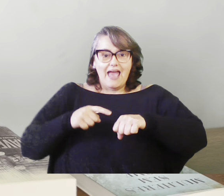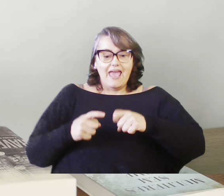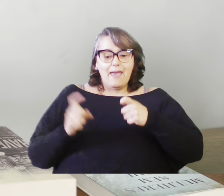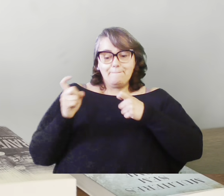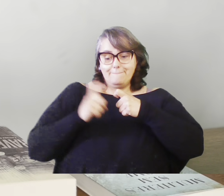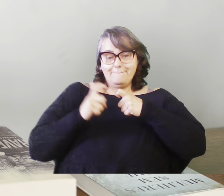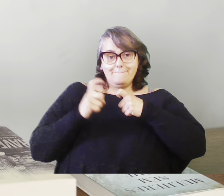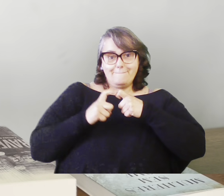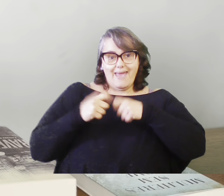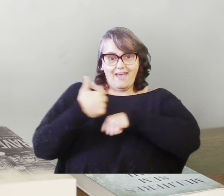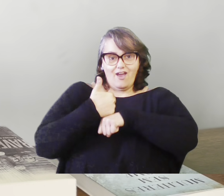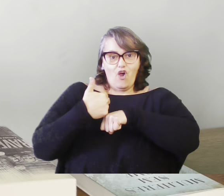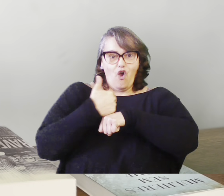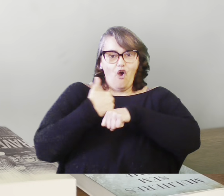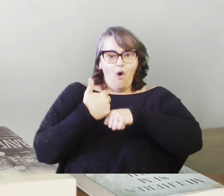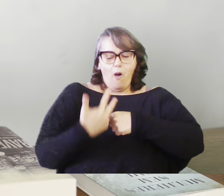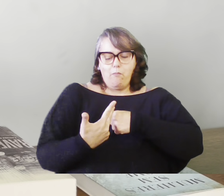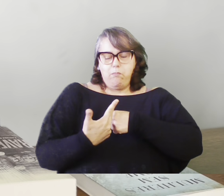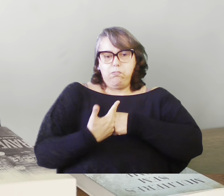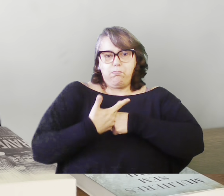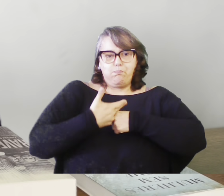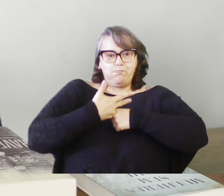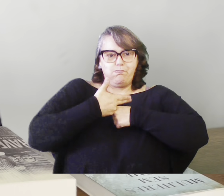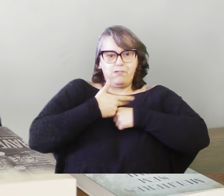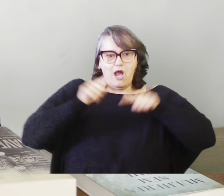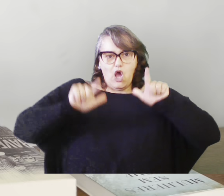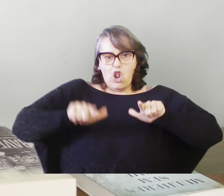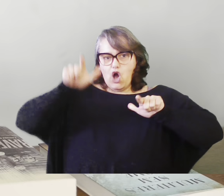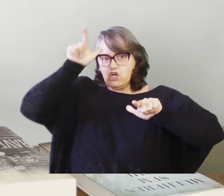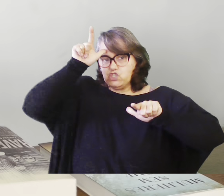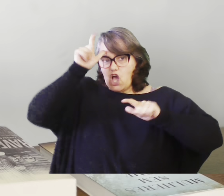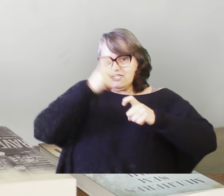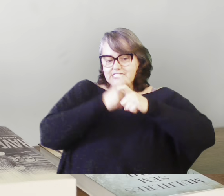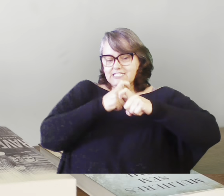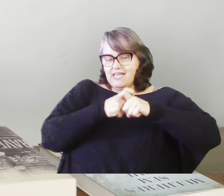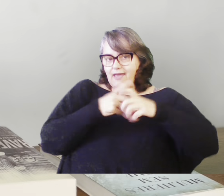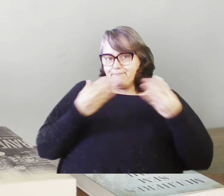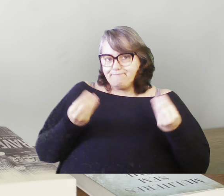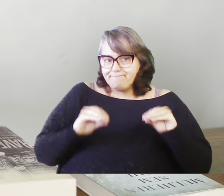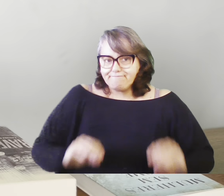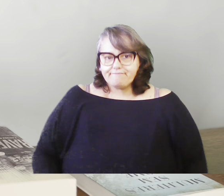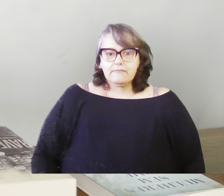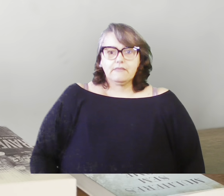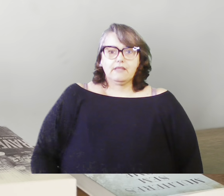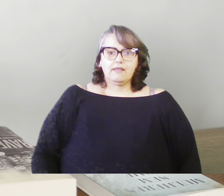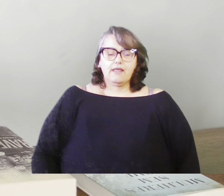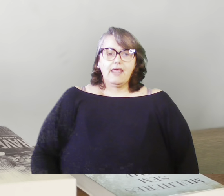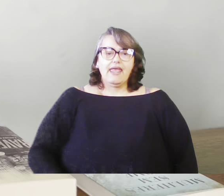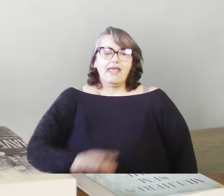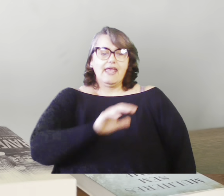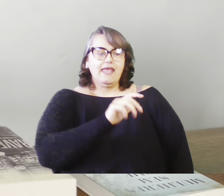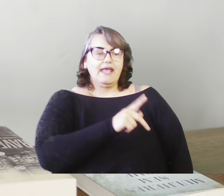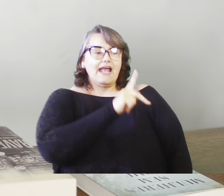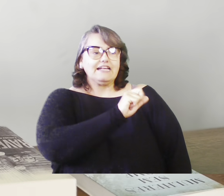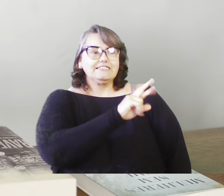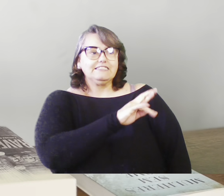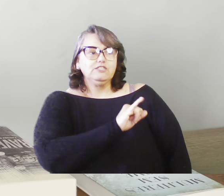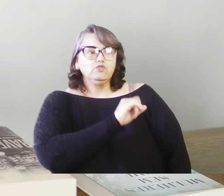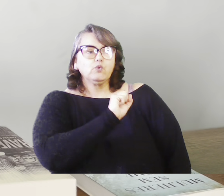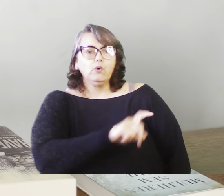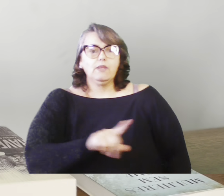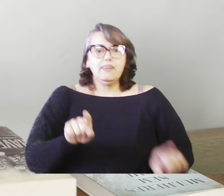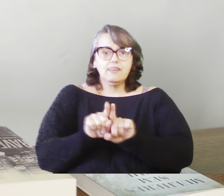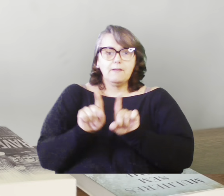é a médica que opera no campo de concentração nazista. E Kasia